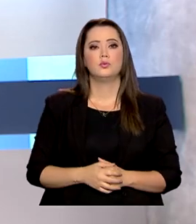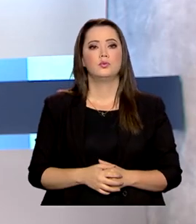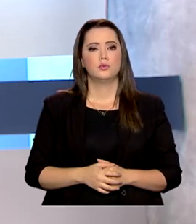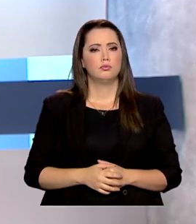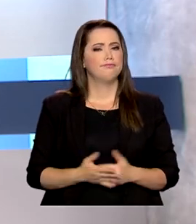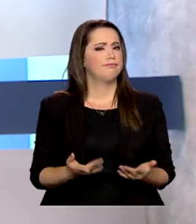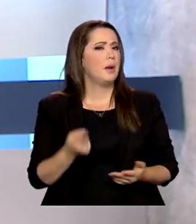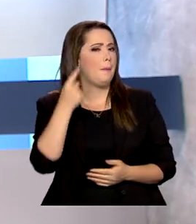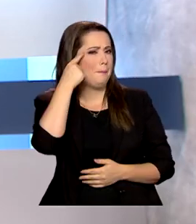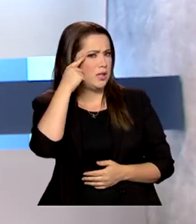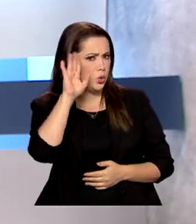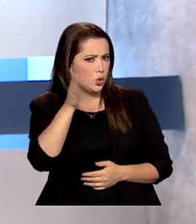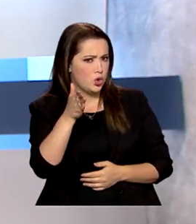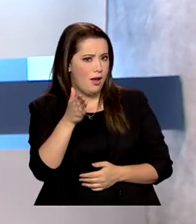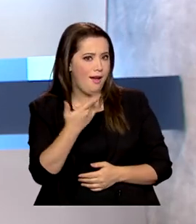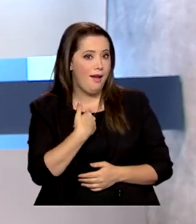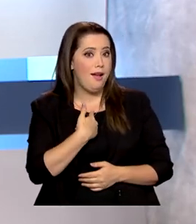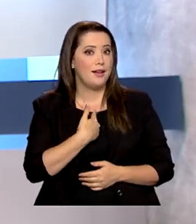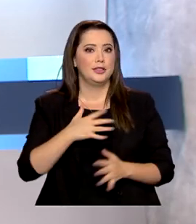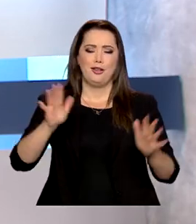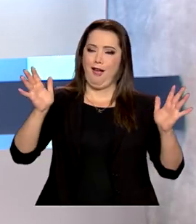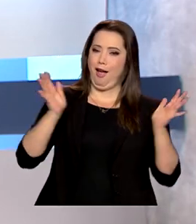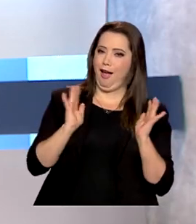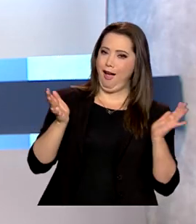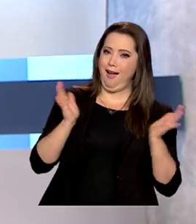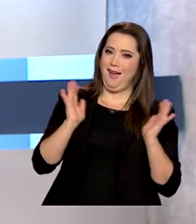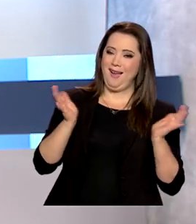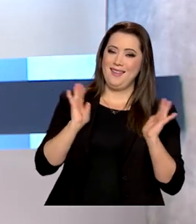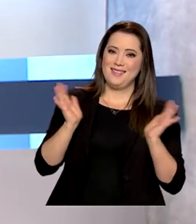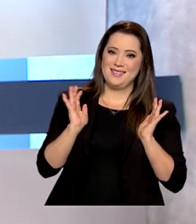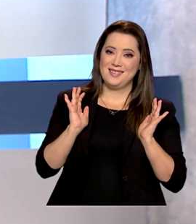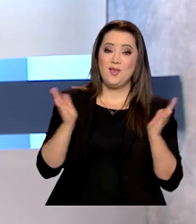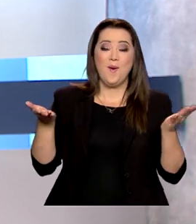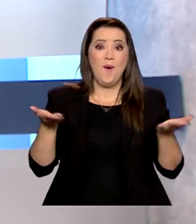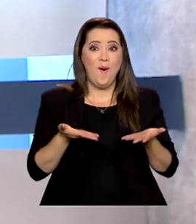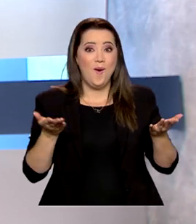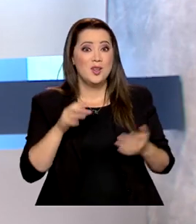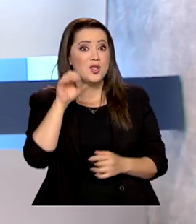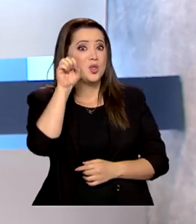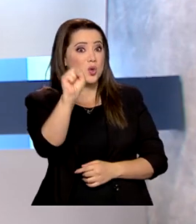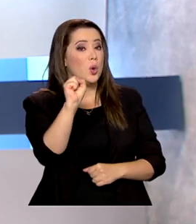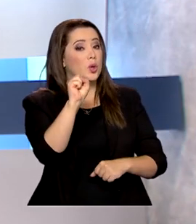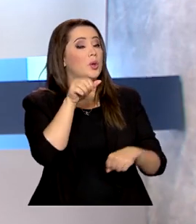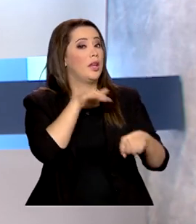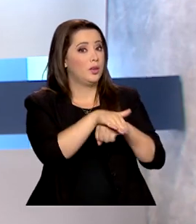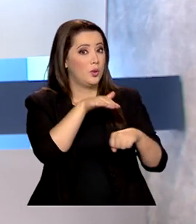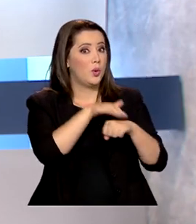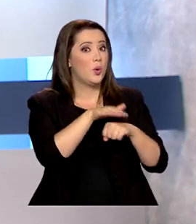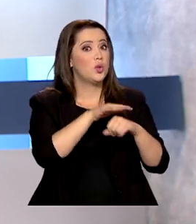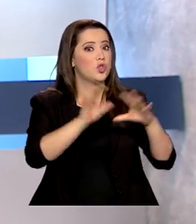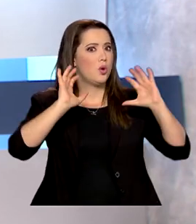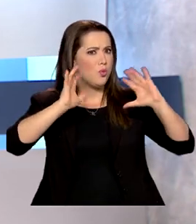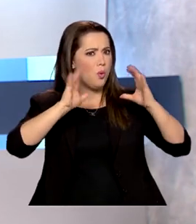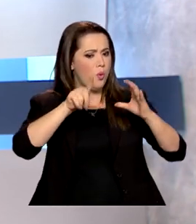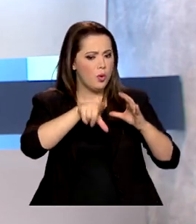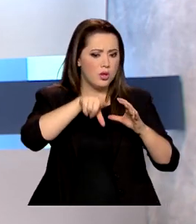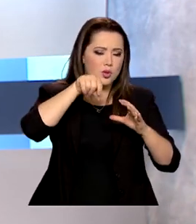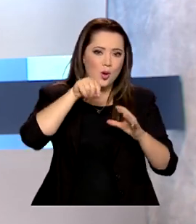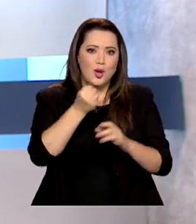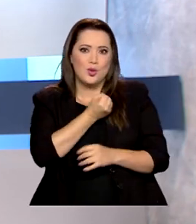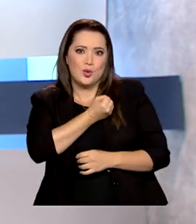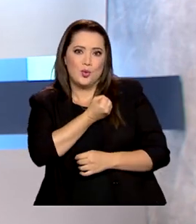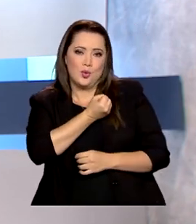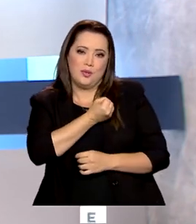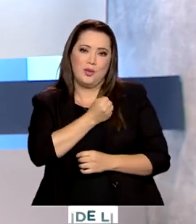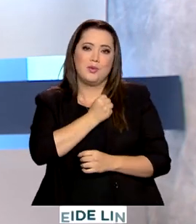E já pensou em ficar milionário hoje? Às 8 da noite será realizado o sorteio da Mega da Virada. O prêmio esse ano é o